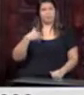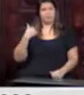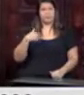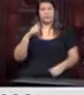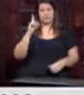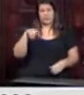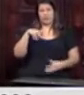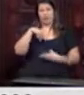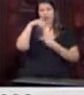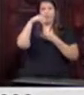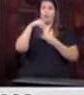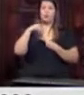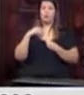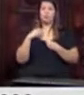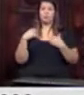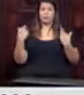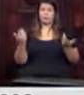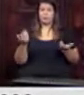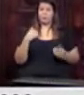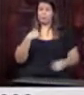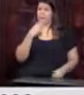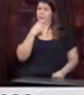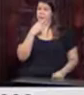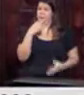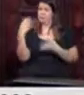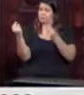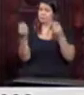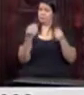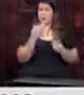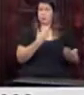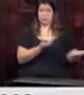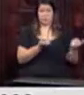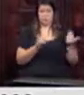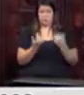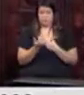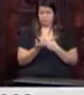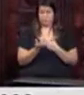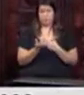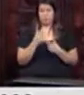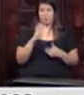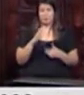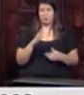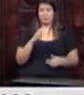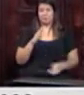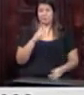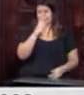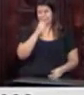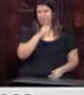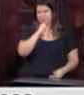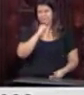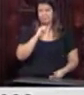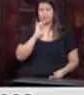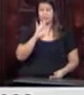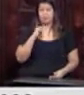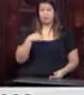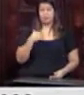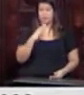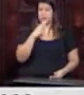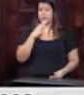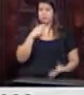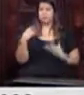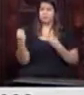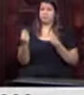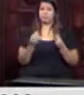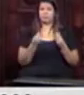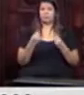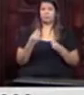alma. Eu conheço muita gente jovem como eu que tem cabeça velha. E muita gente que é mais jovem há mais